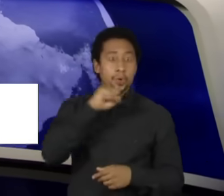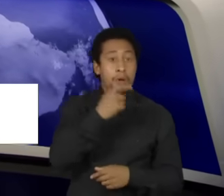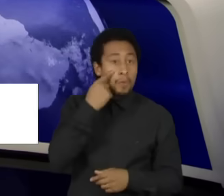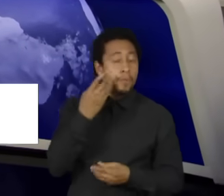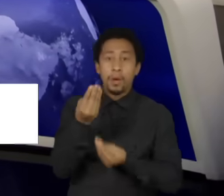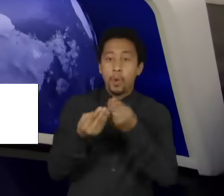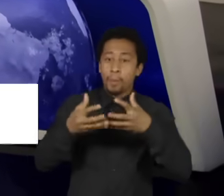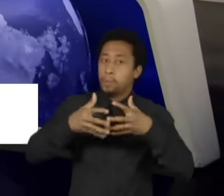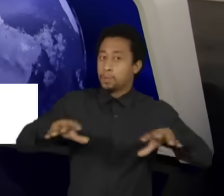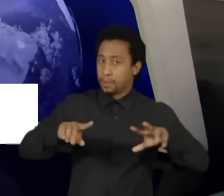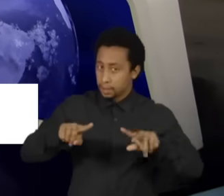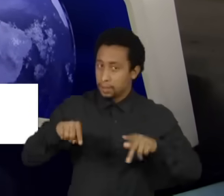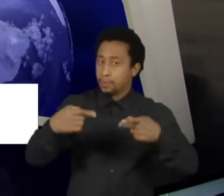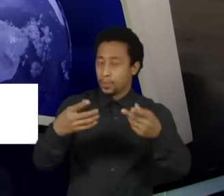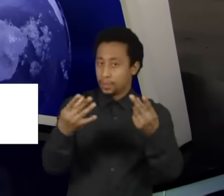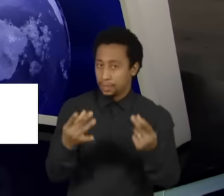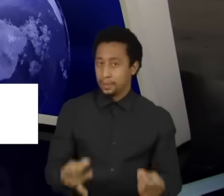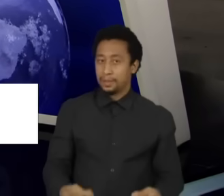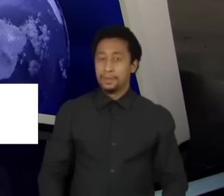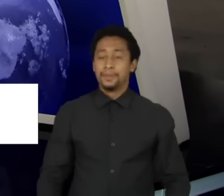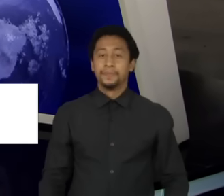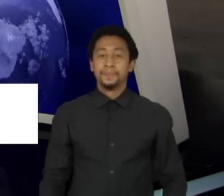já já.